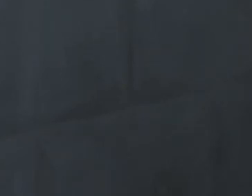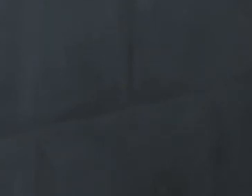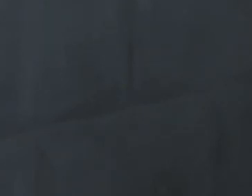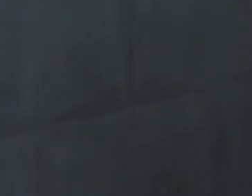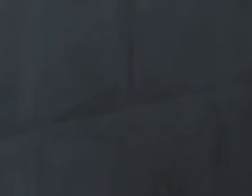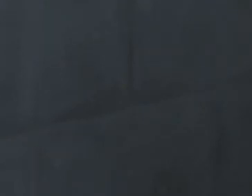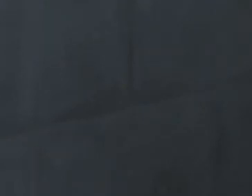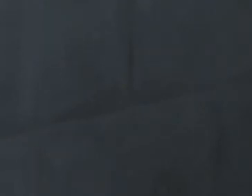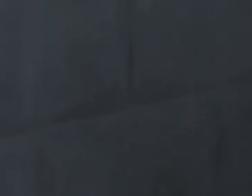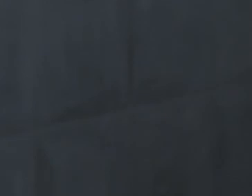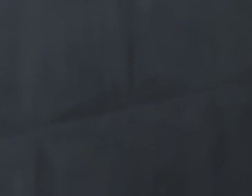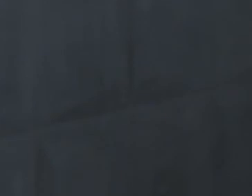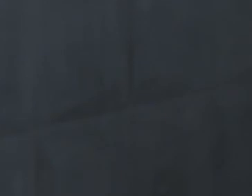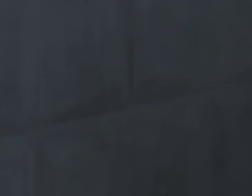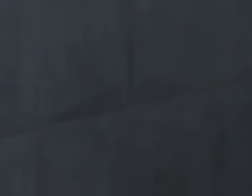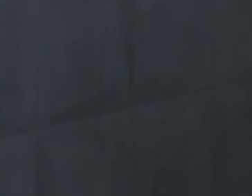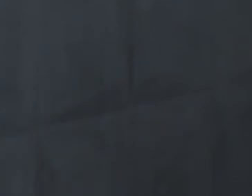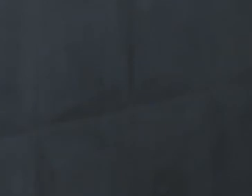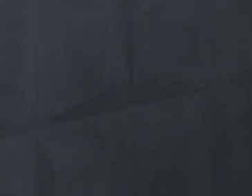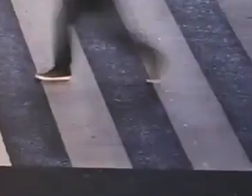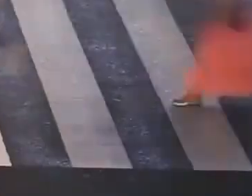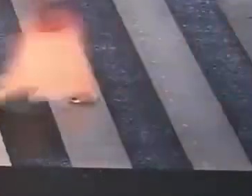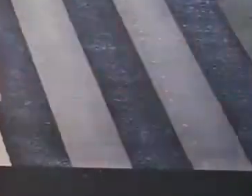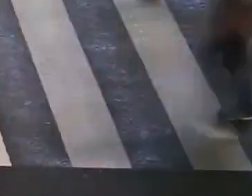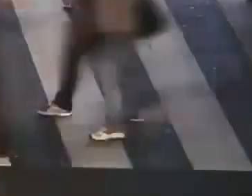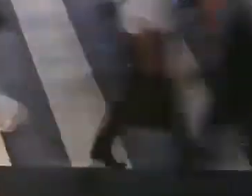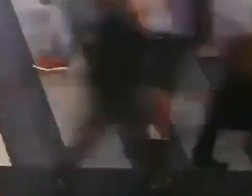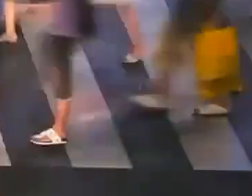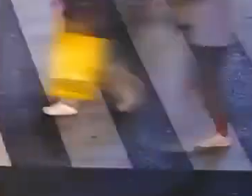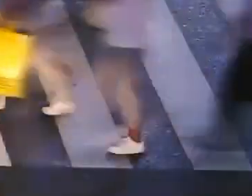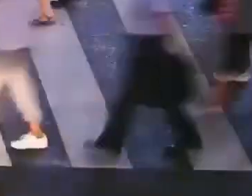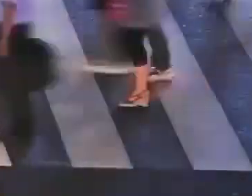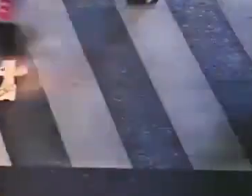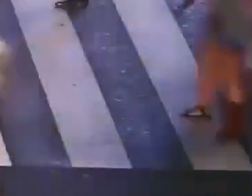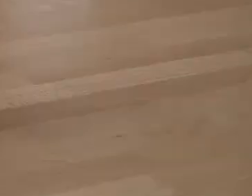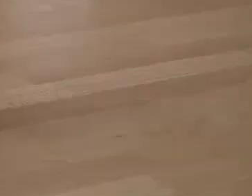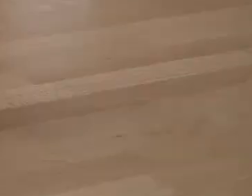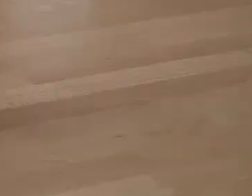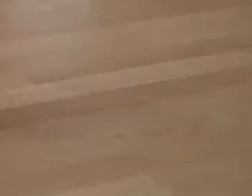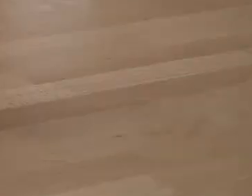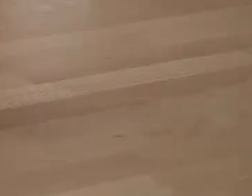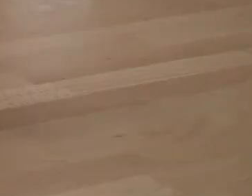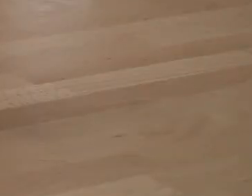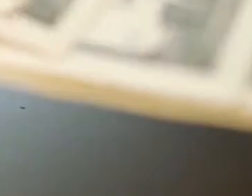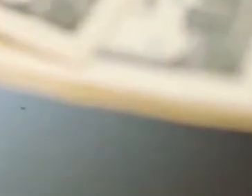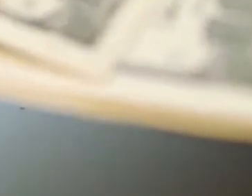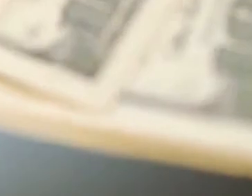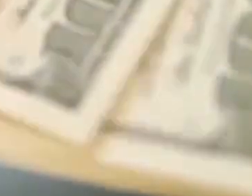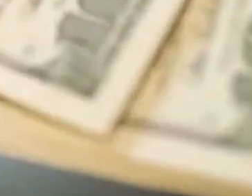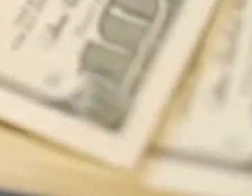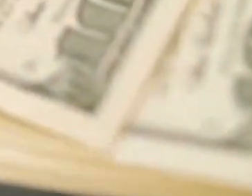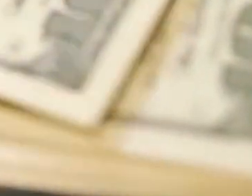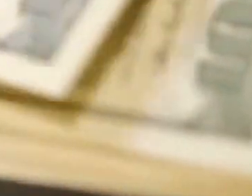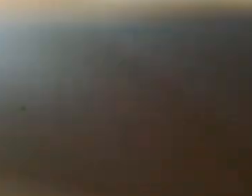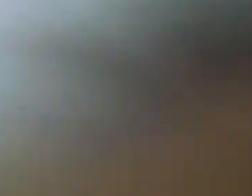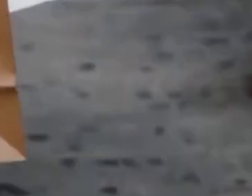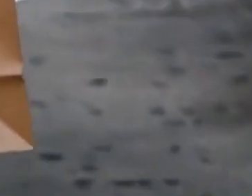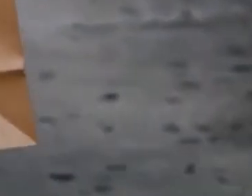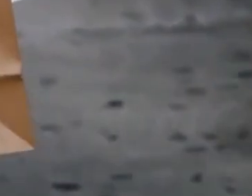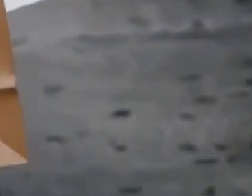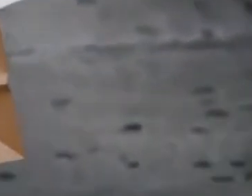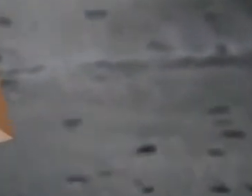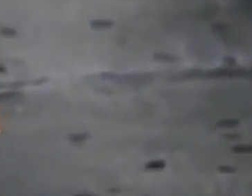temos, que nós não somos formados só pelos portugueses que vieram da América há mais de 500 anos atrás. Somos formados por indígenas,